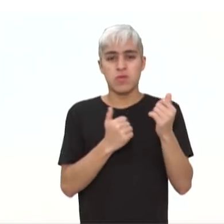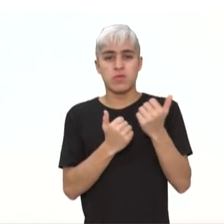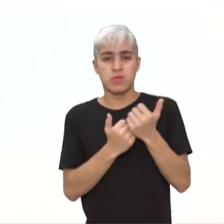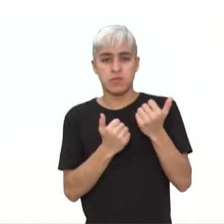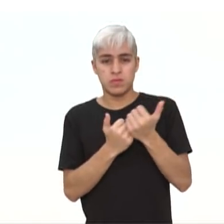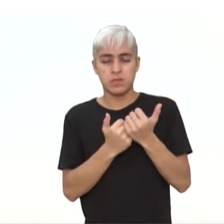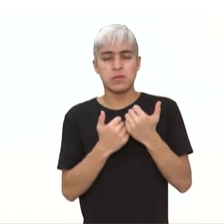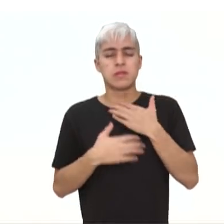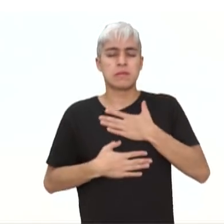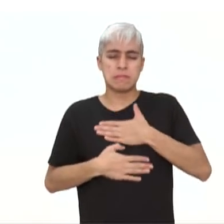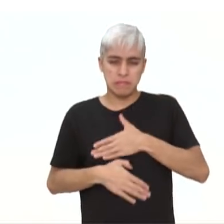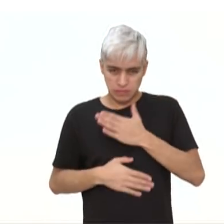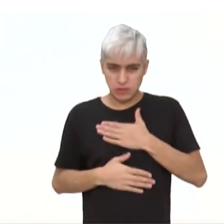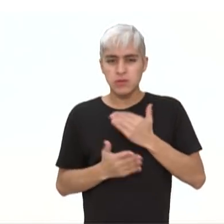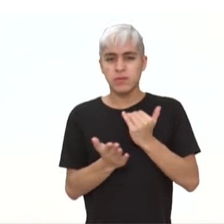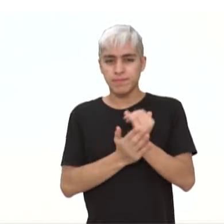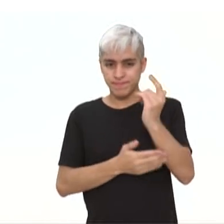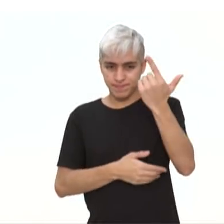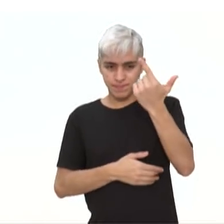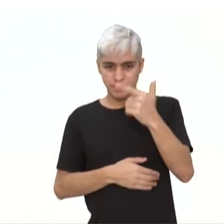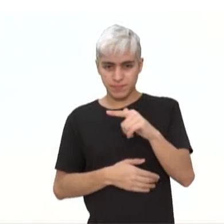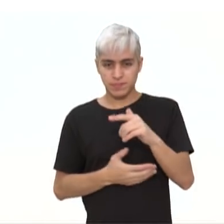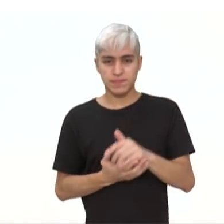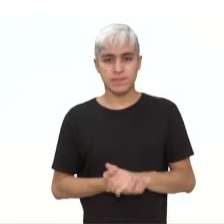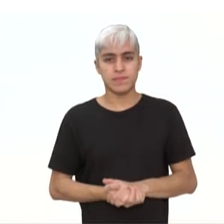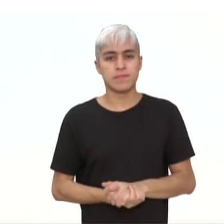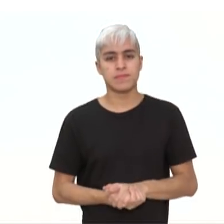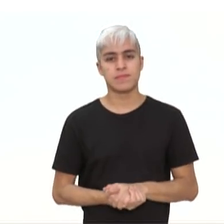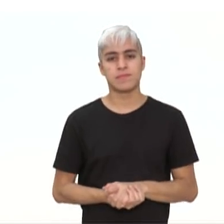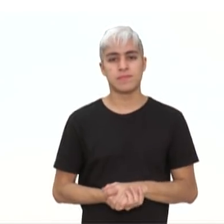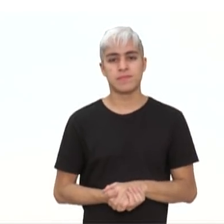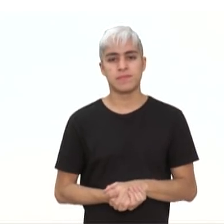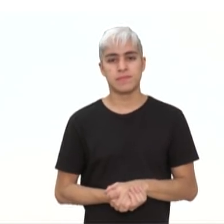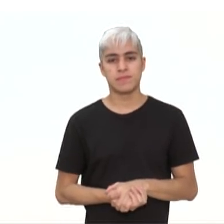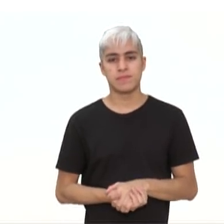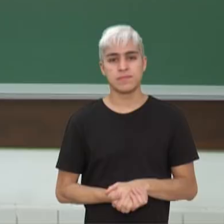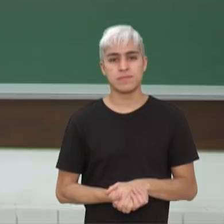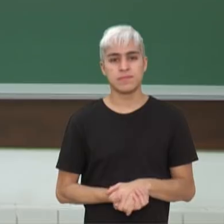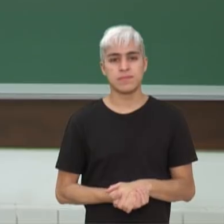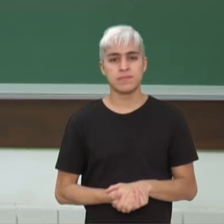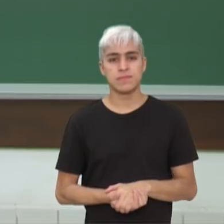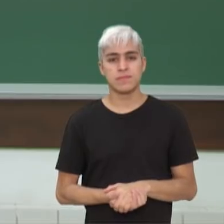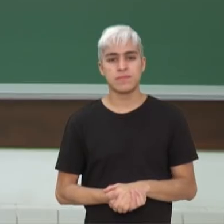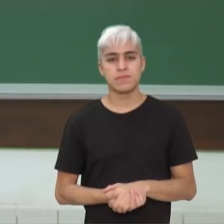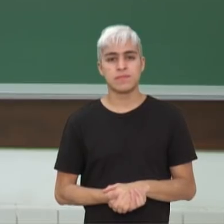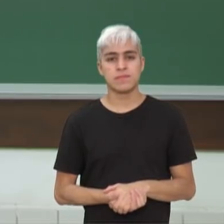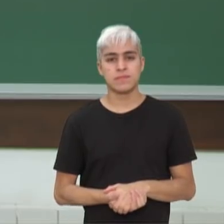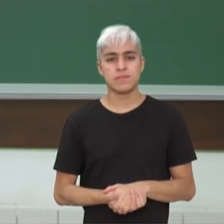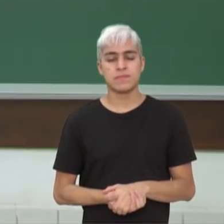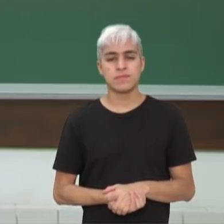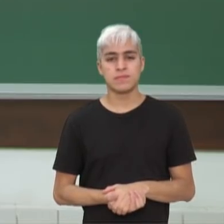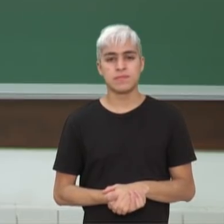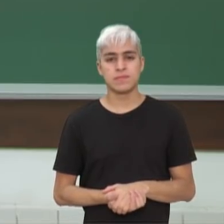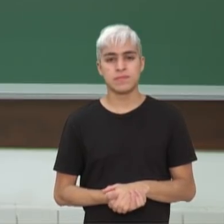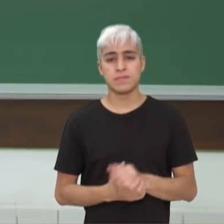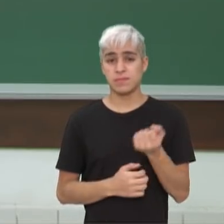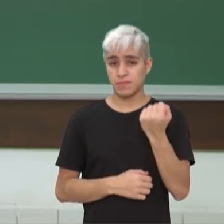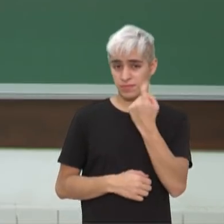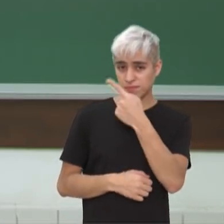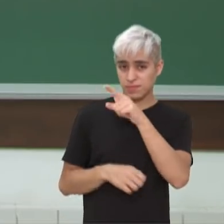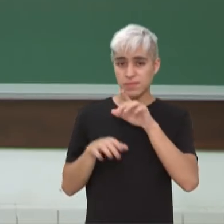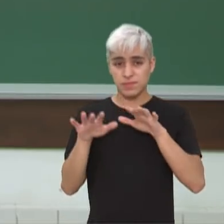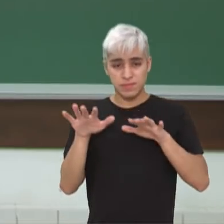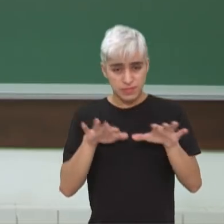um pouquinho e puxa lá o outro braço e faz novamente ali o mesmo movimento. Esse é um movimento